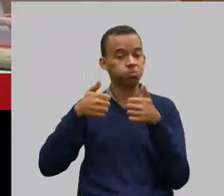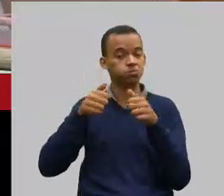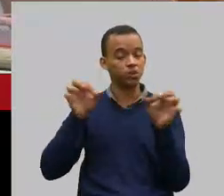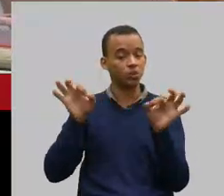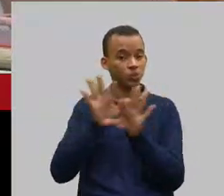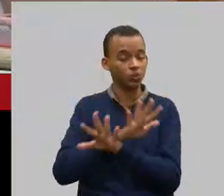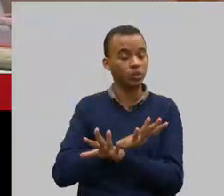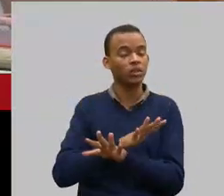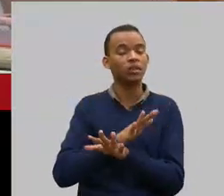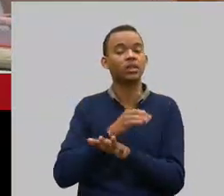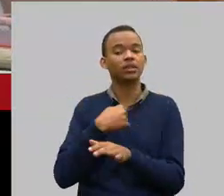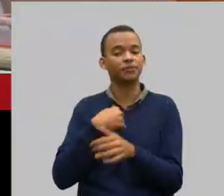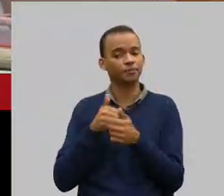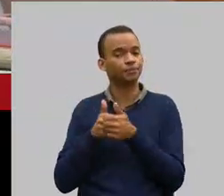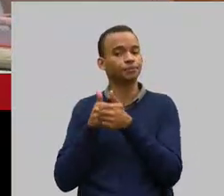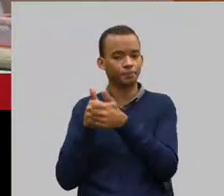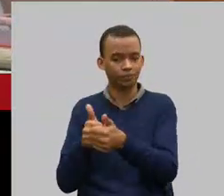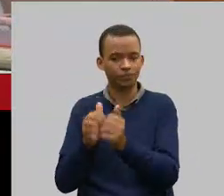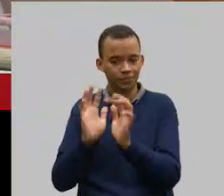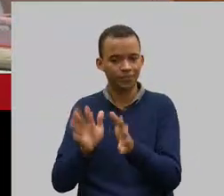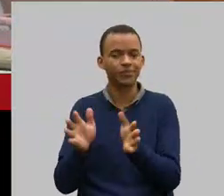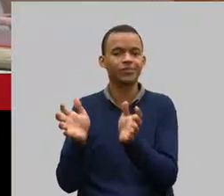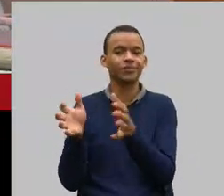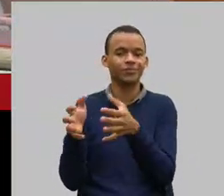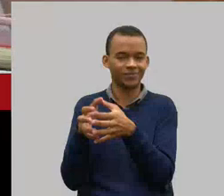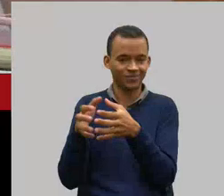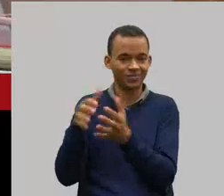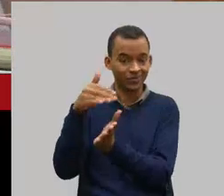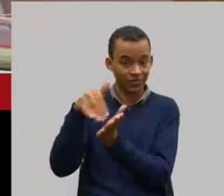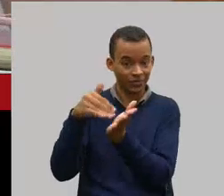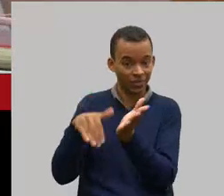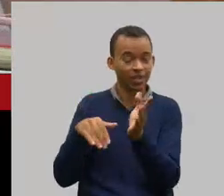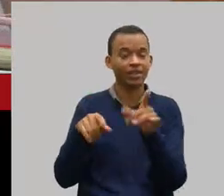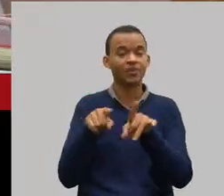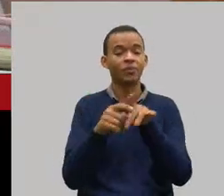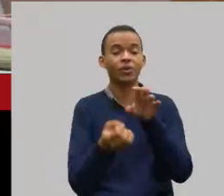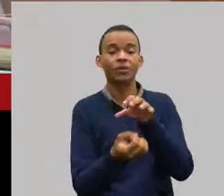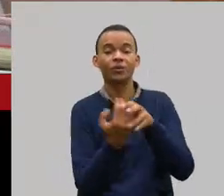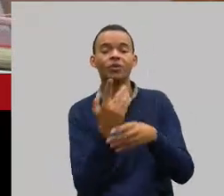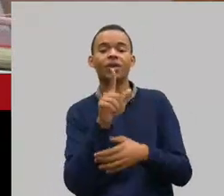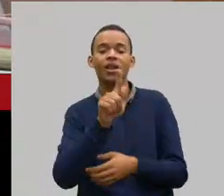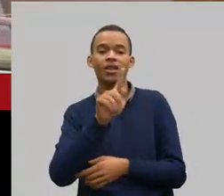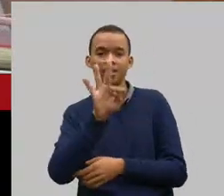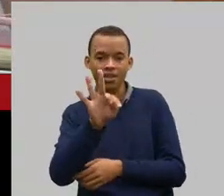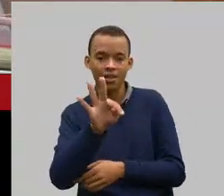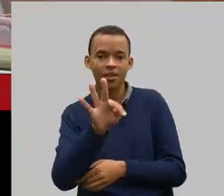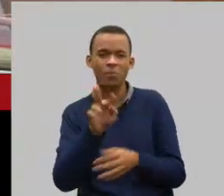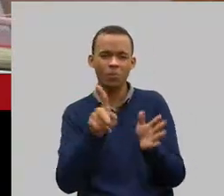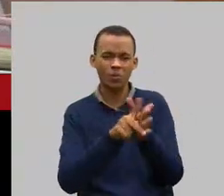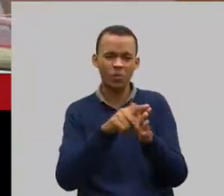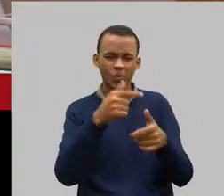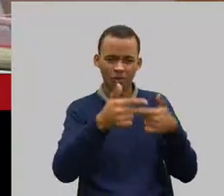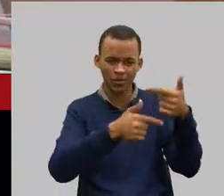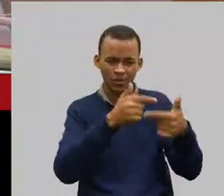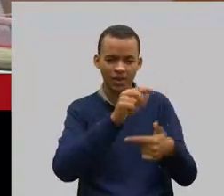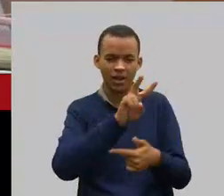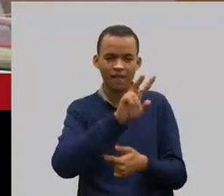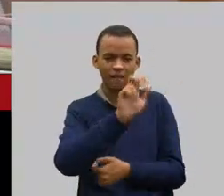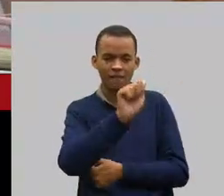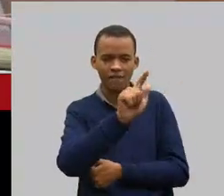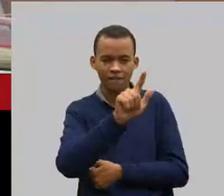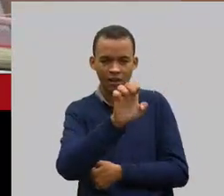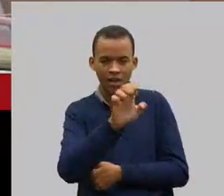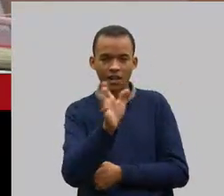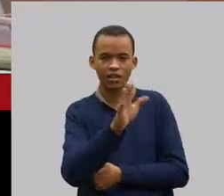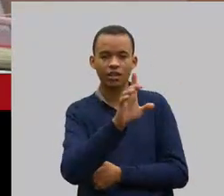nosso estado como a criação lá do GT do Vado do lío as atrações de investimento melhoria de infraestrutura